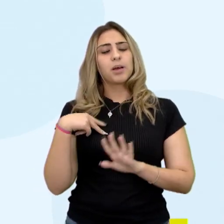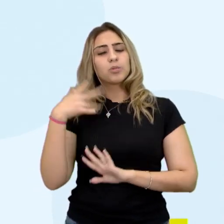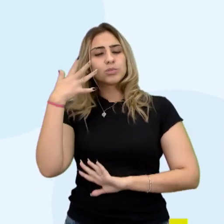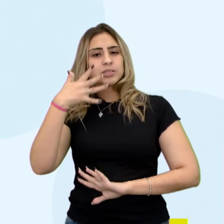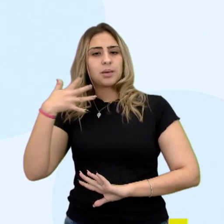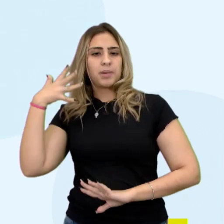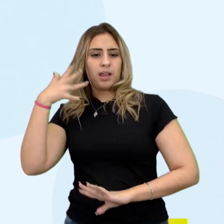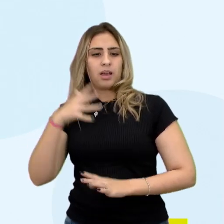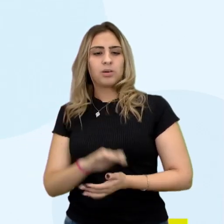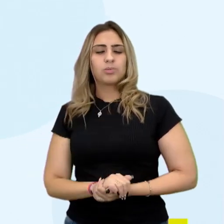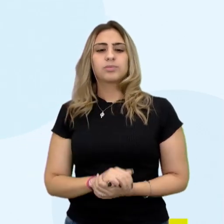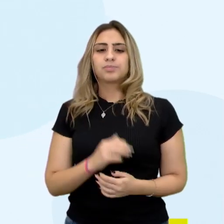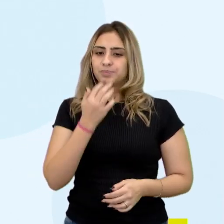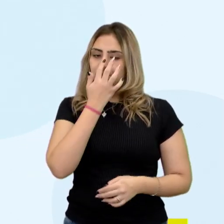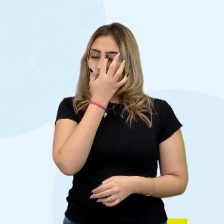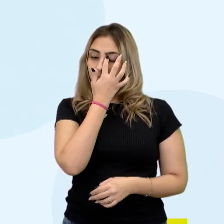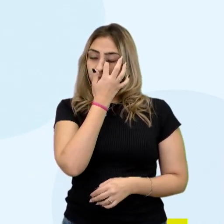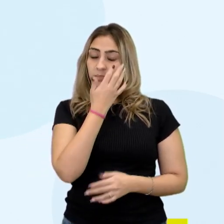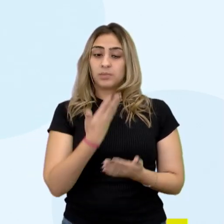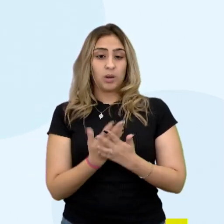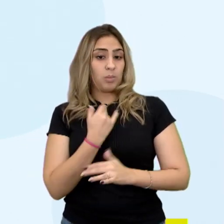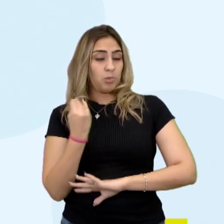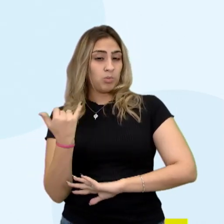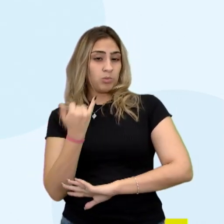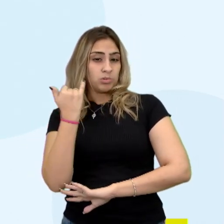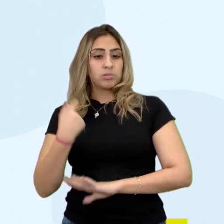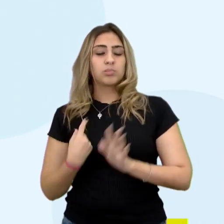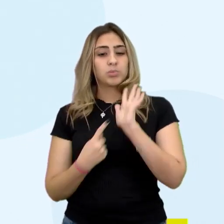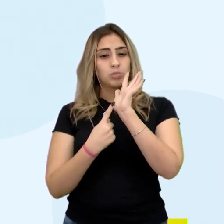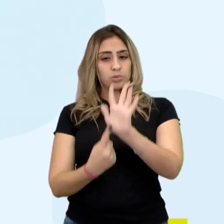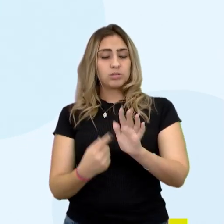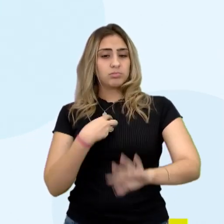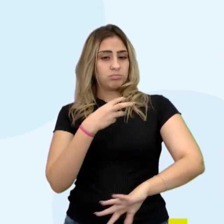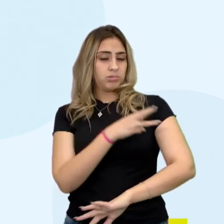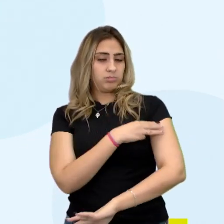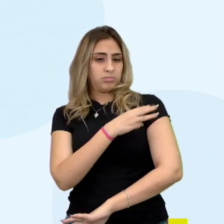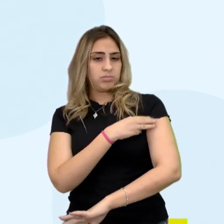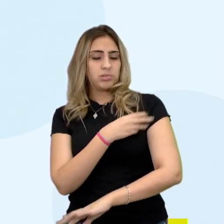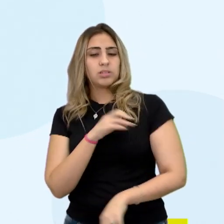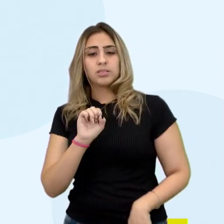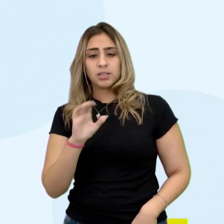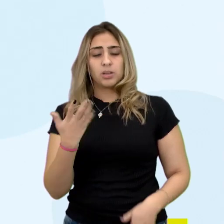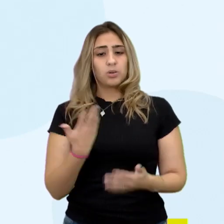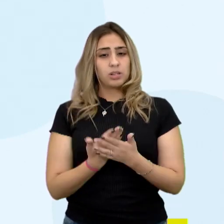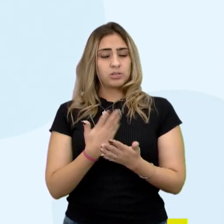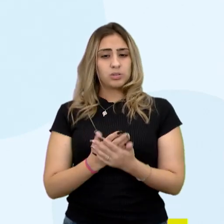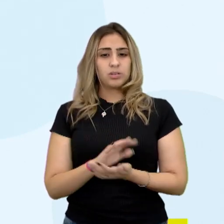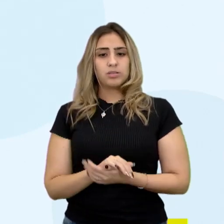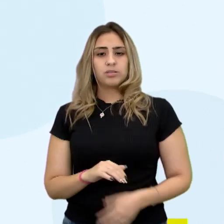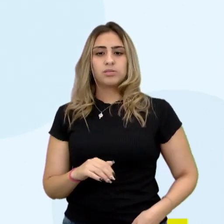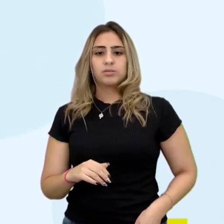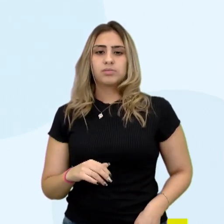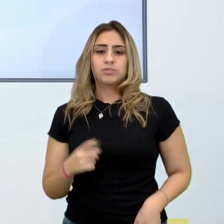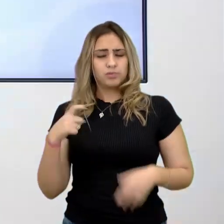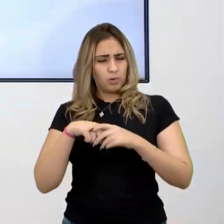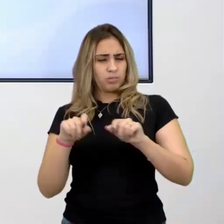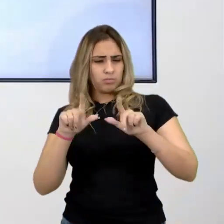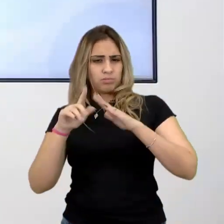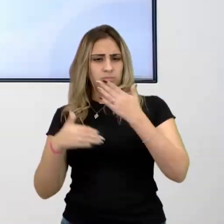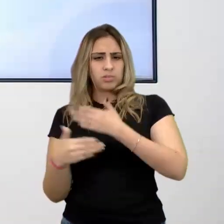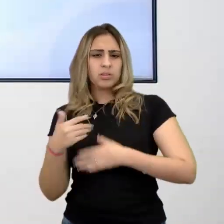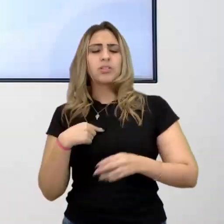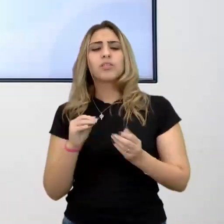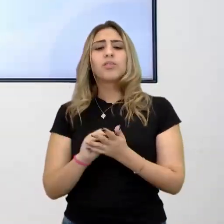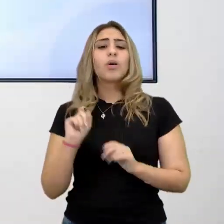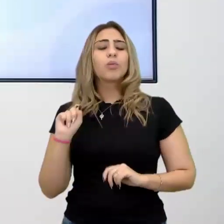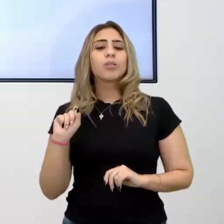receita para um seminário. Então, aulas importantíssimas, porque você que está na terceira série, saindo da escola... Gente, volta para mim, olha que bacana.